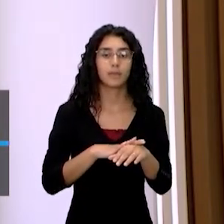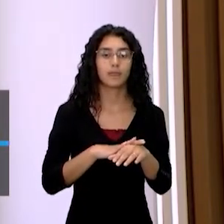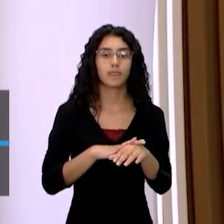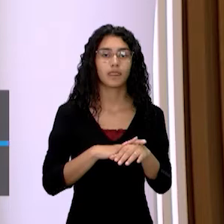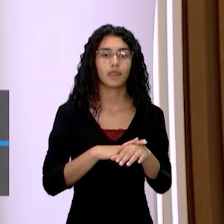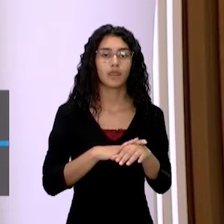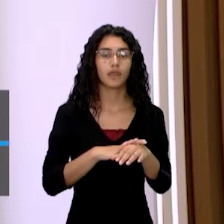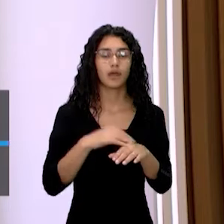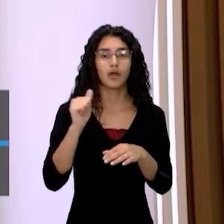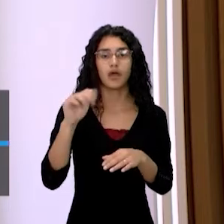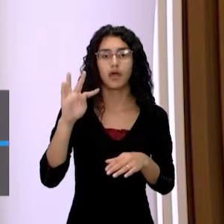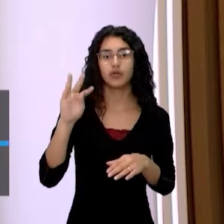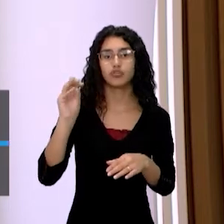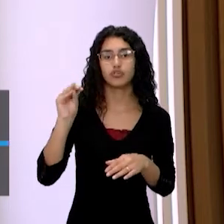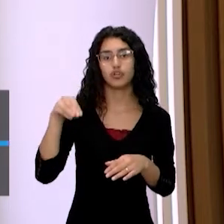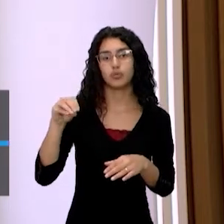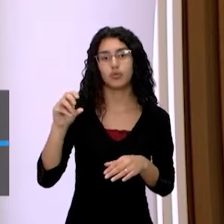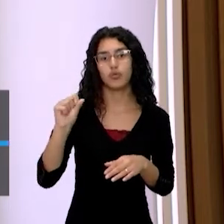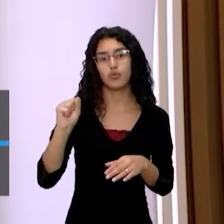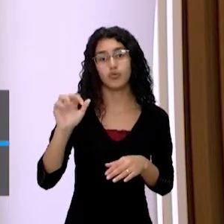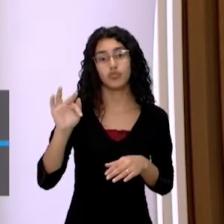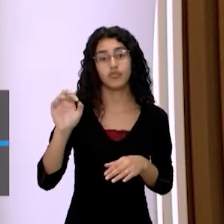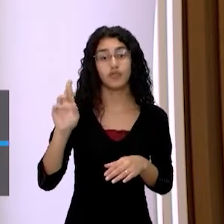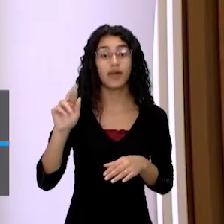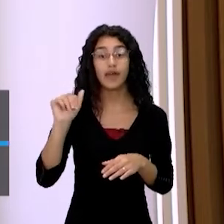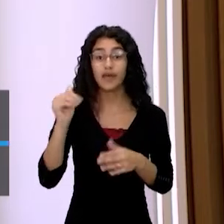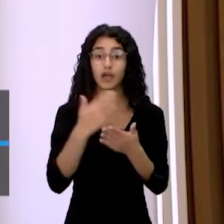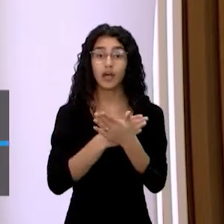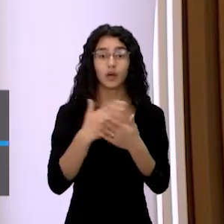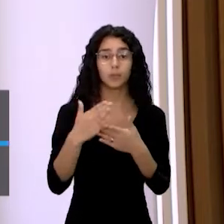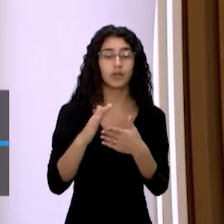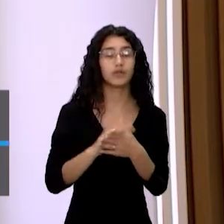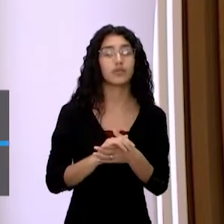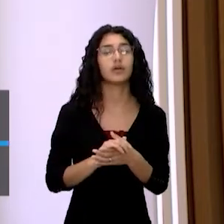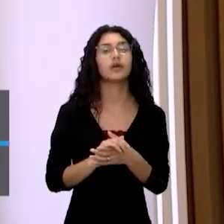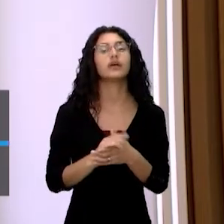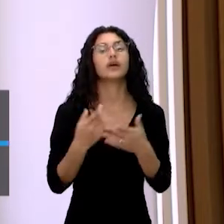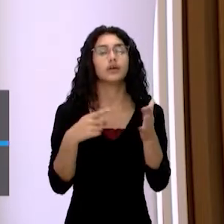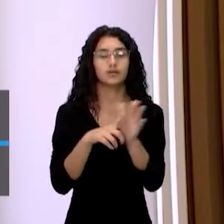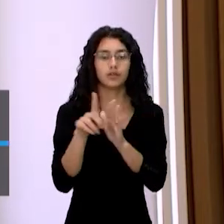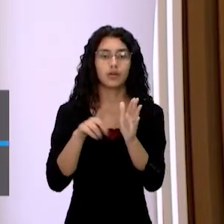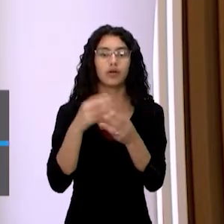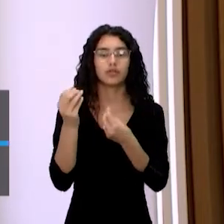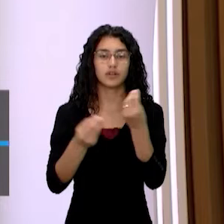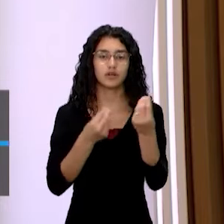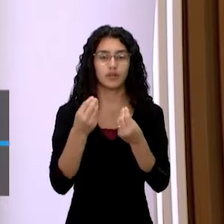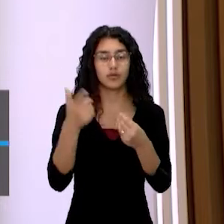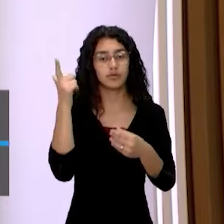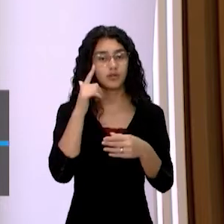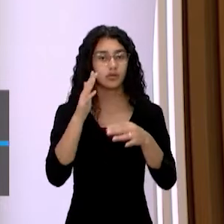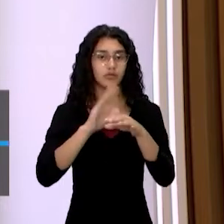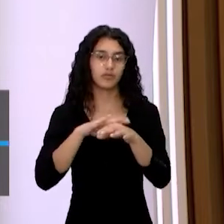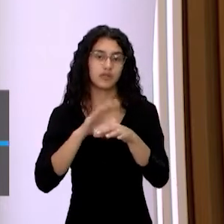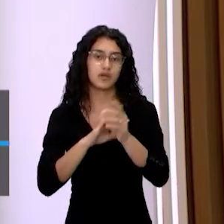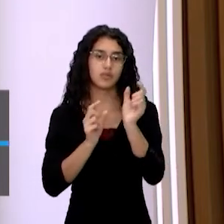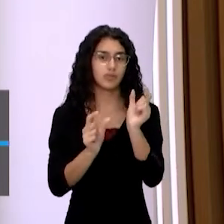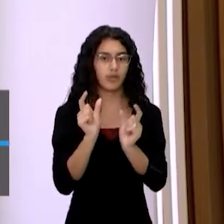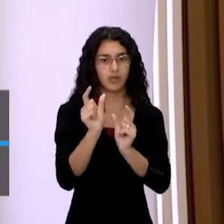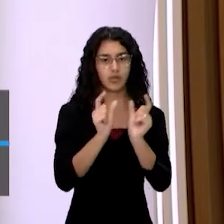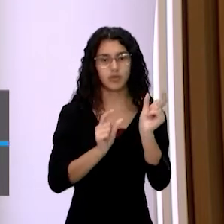primitiva. E aí eles conseguiram, através dessa simulação, eles conseguiram formar